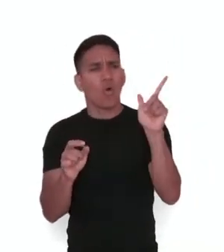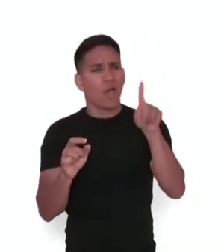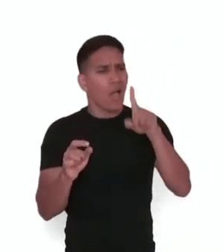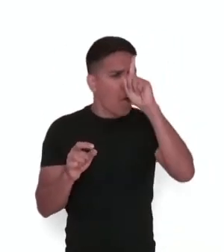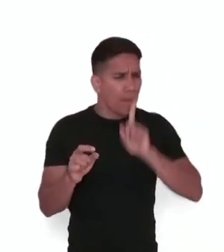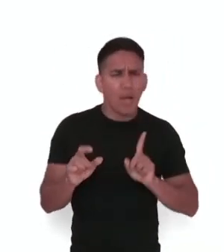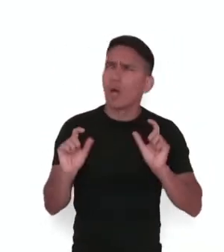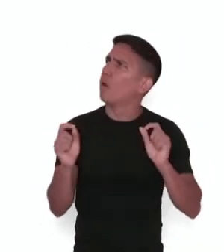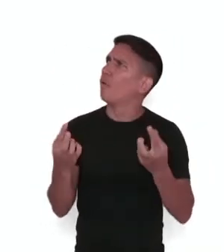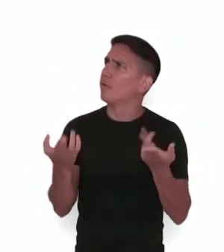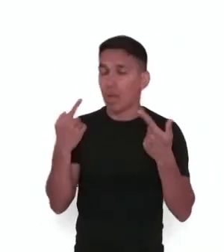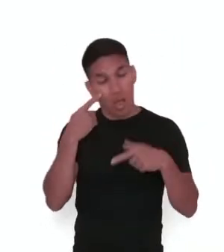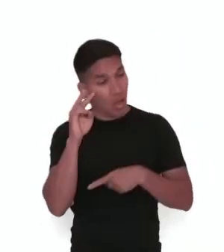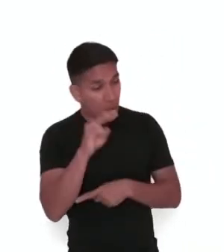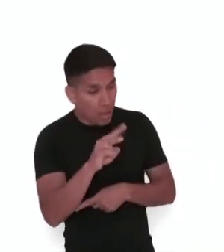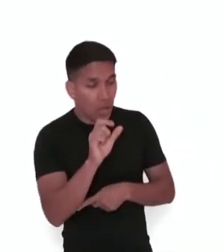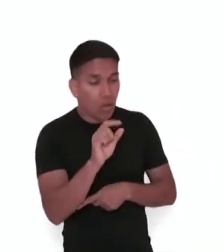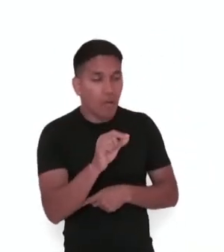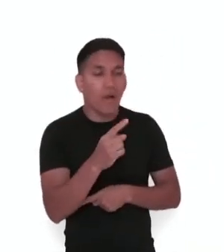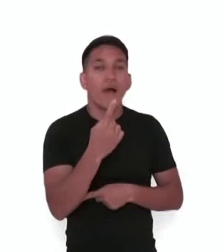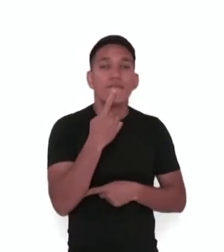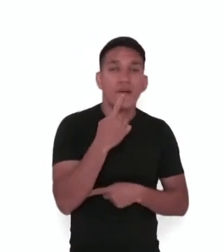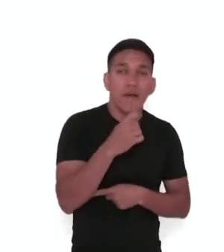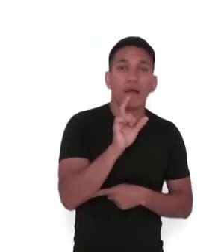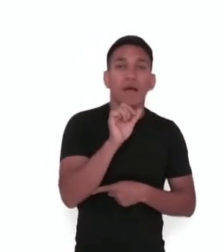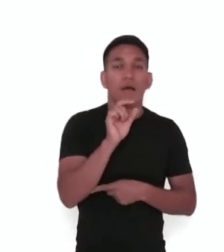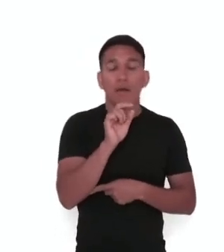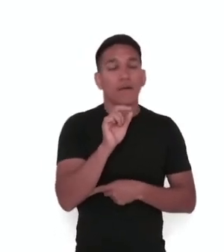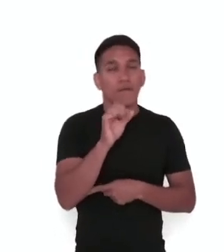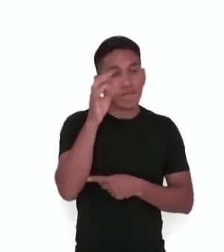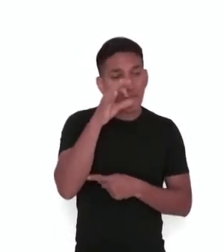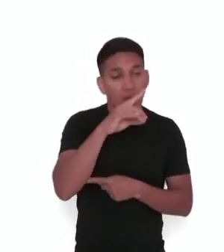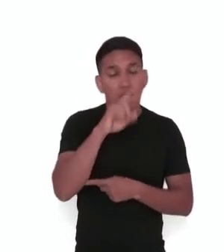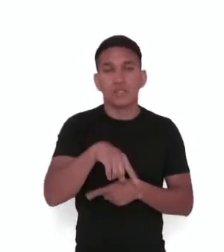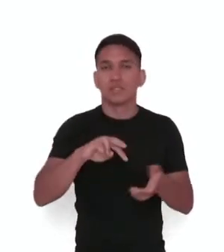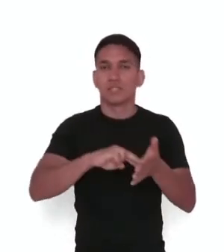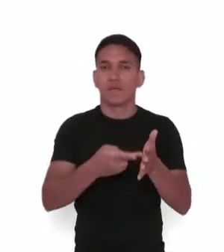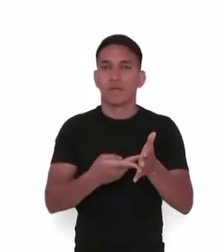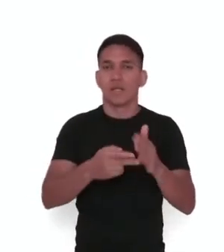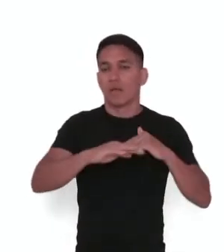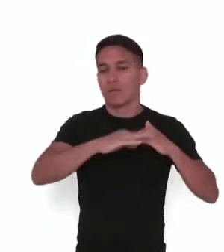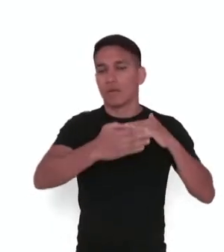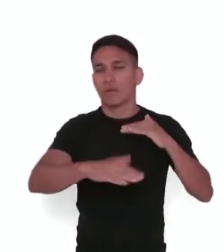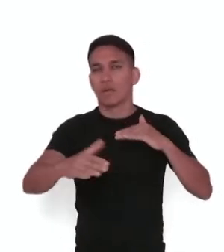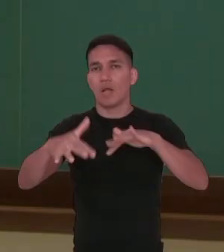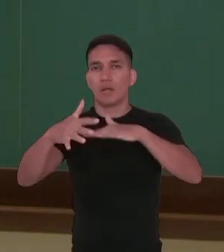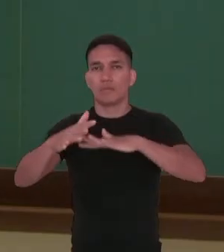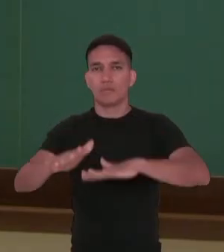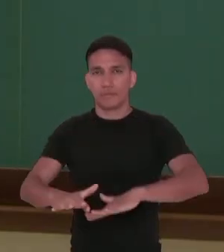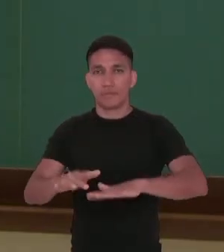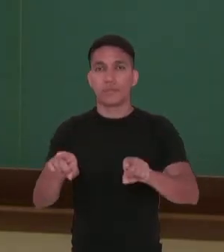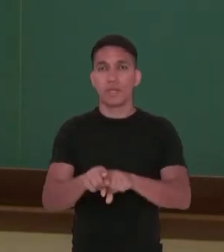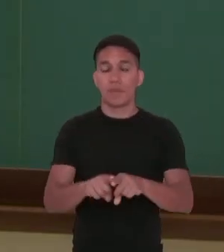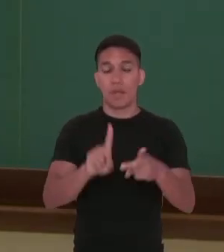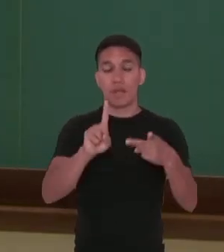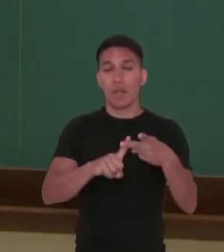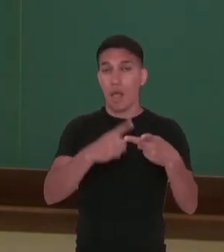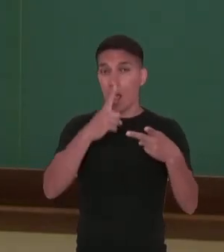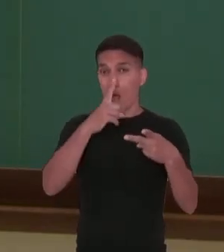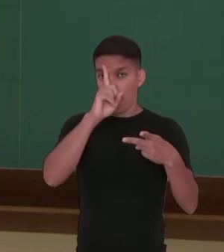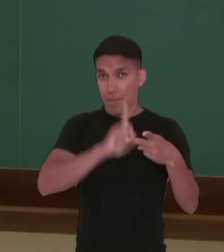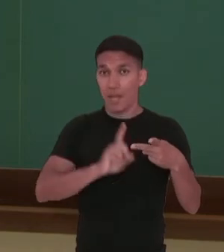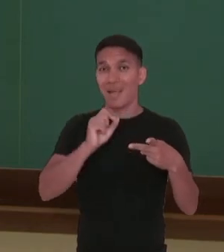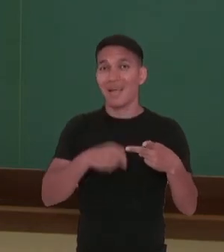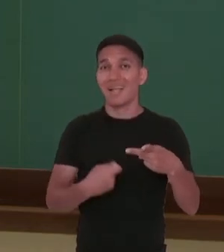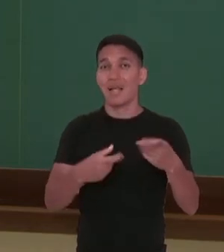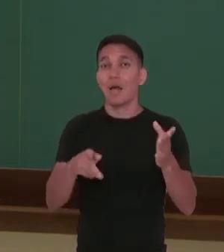Ok? Aí eu venho aqui, ó, as verdes são bacias sedimentares e amarelos são os escudos cristalinos, que fazem parte